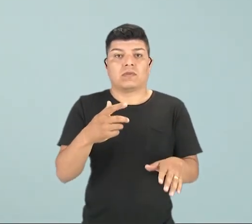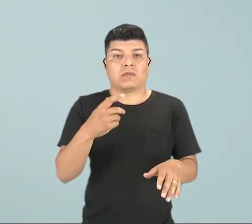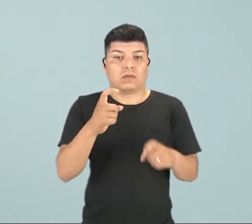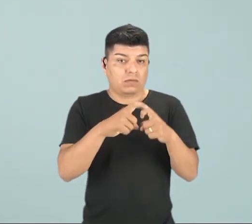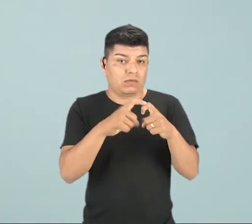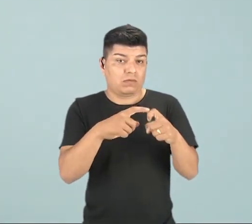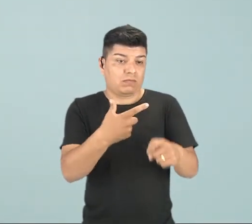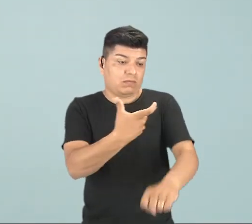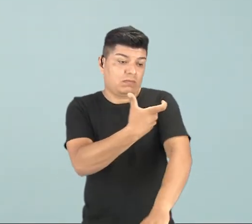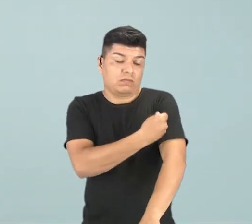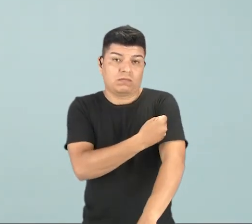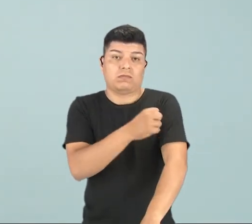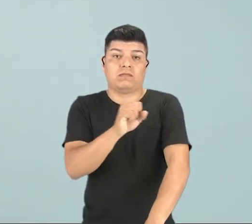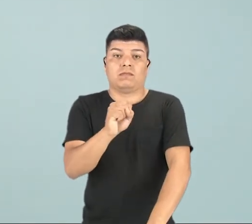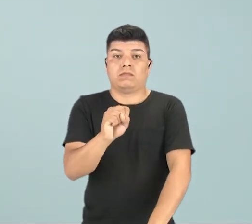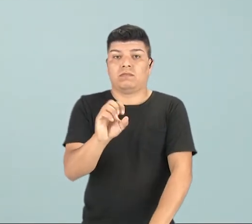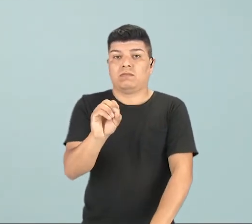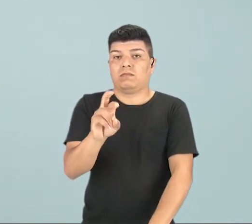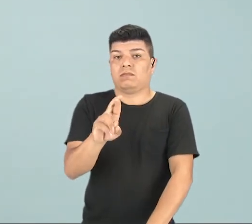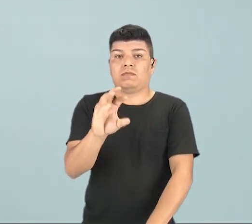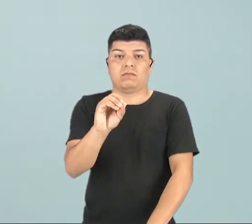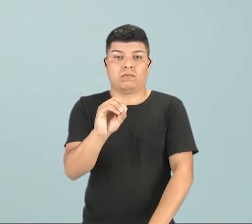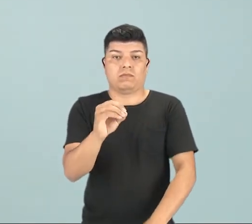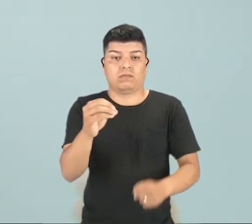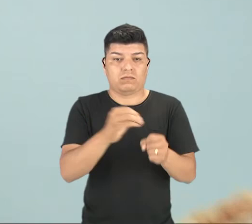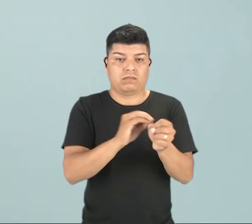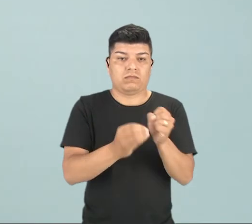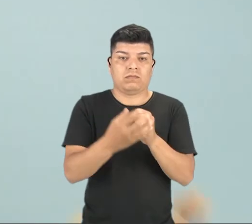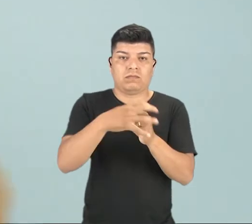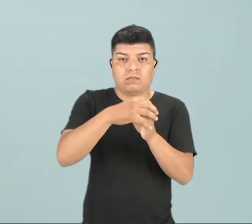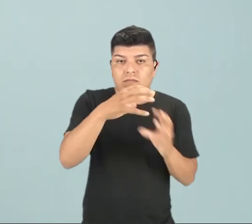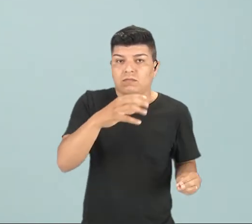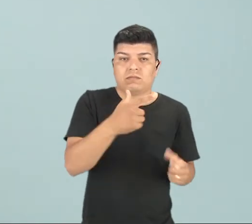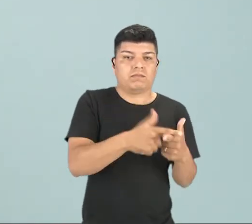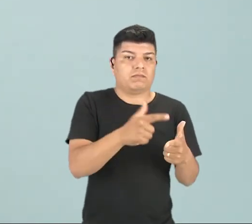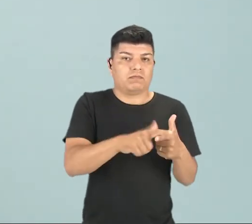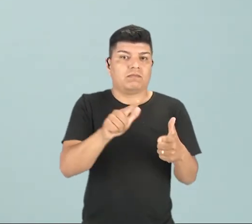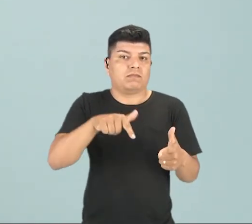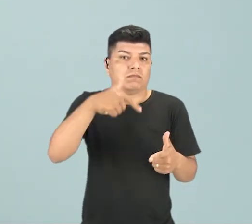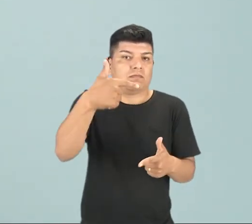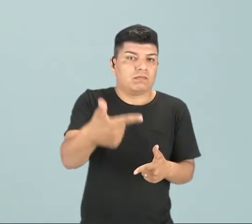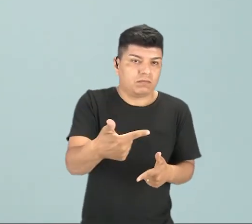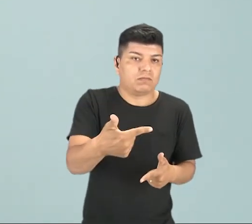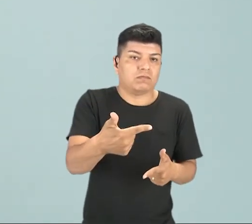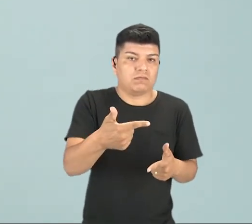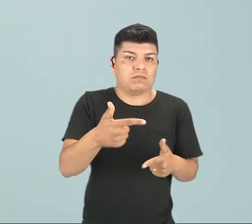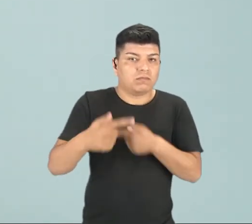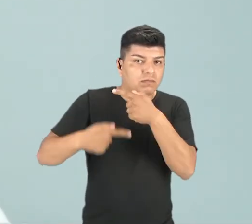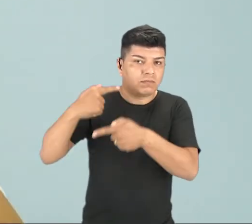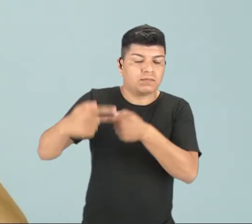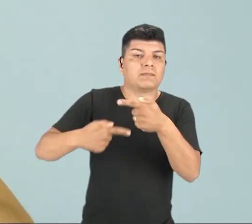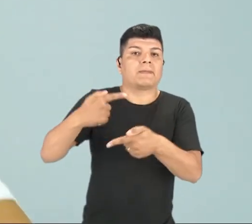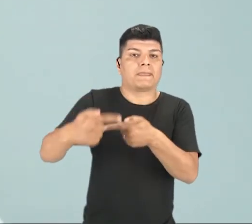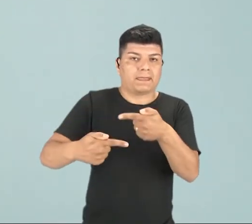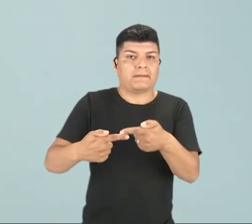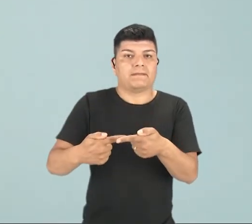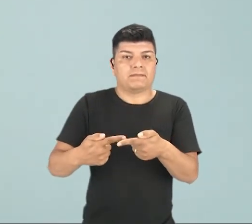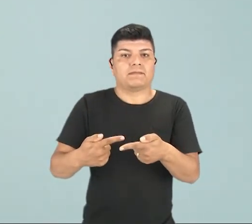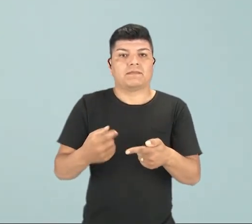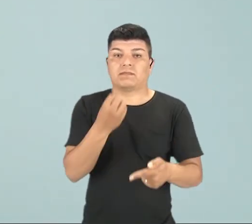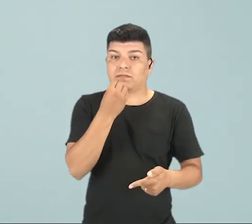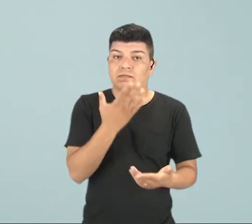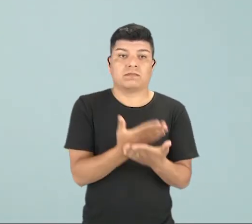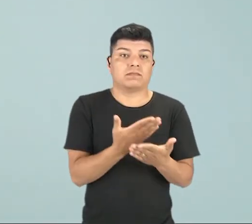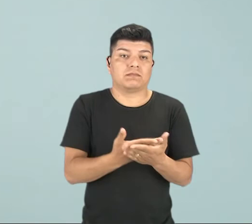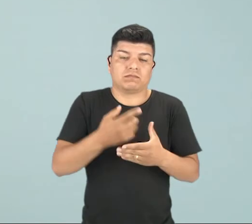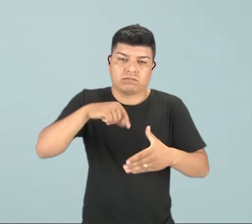soro, para que ela não produza um anticorpo e aí não cause problema para a próxima geração, tá? Então vale a pena o estudo